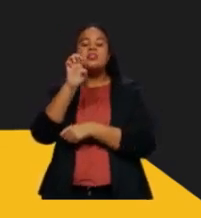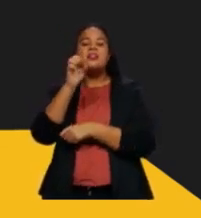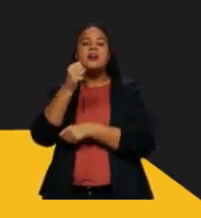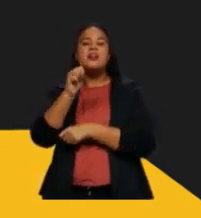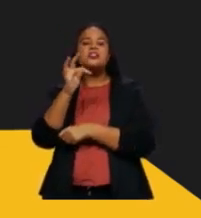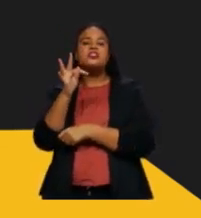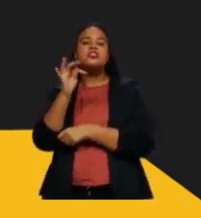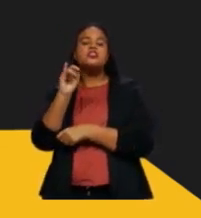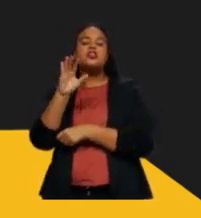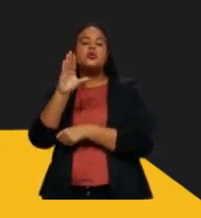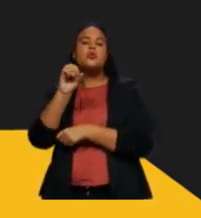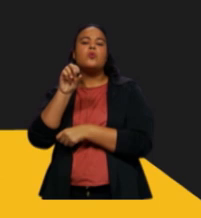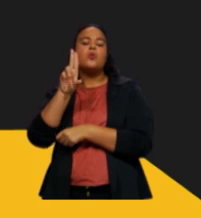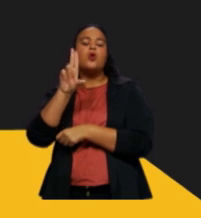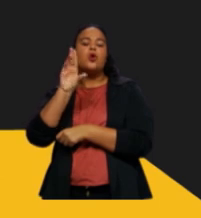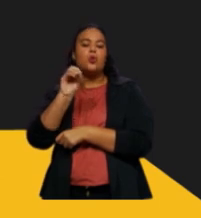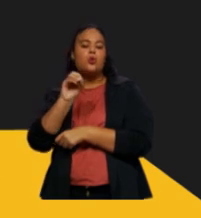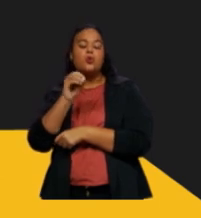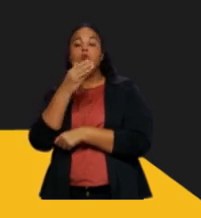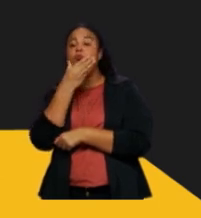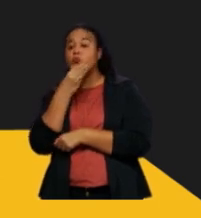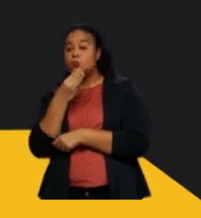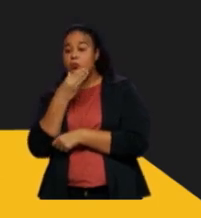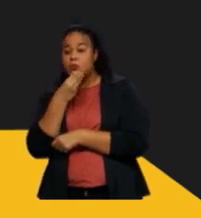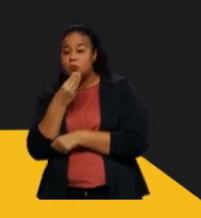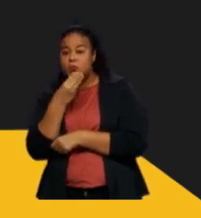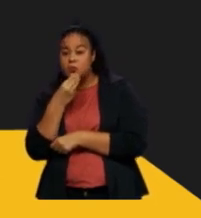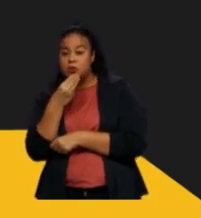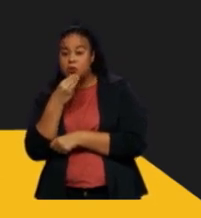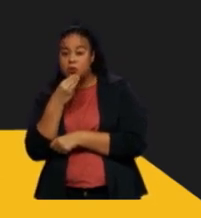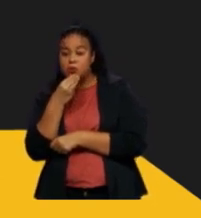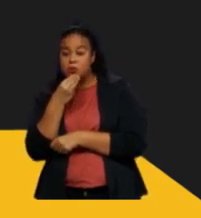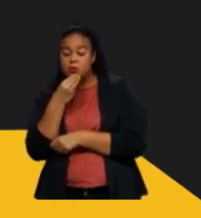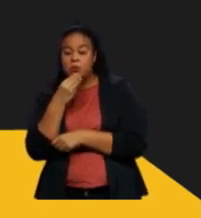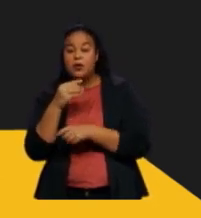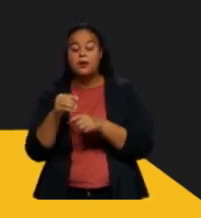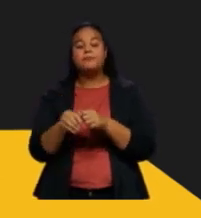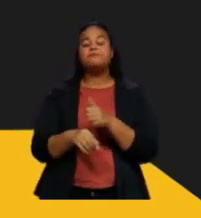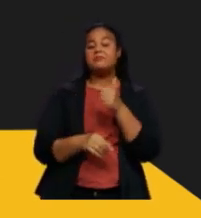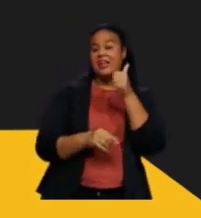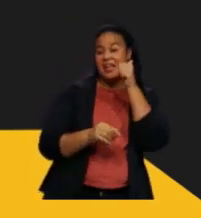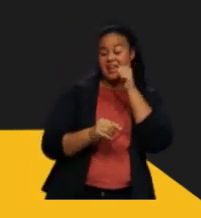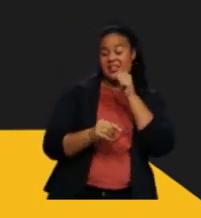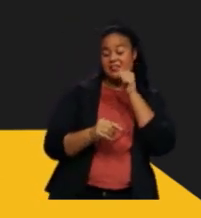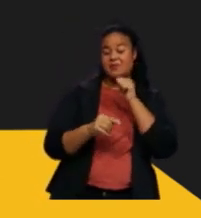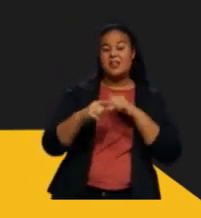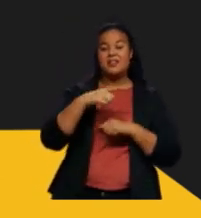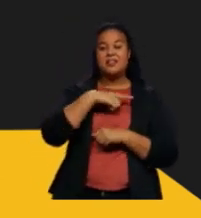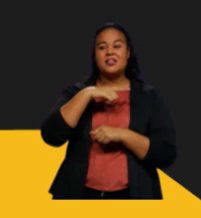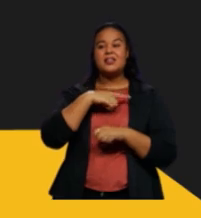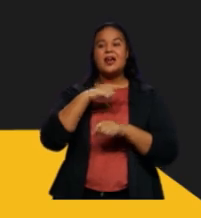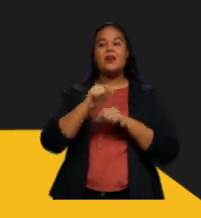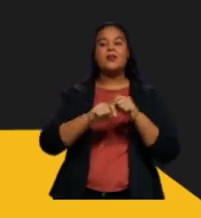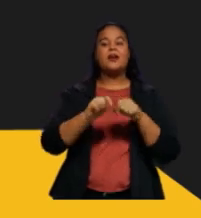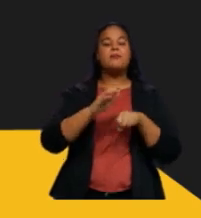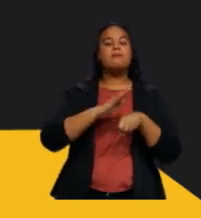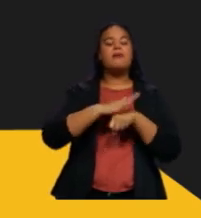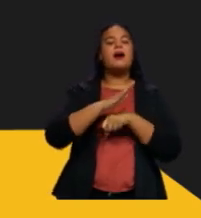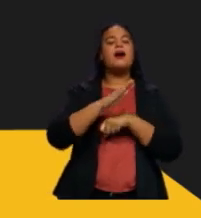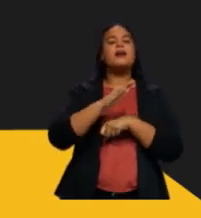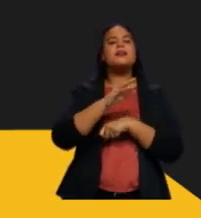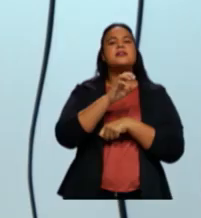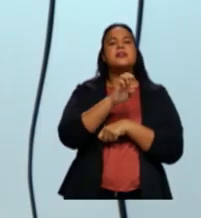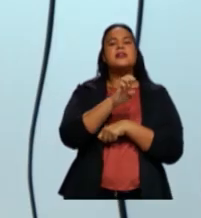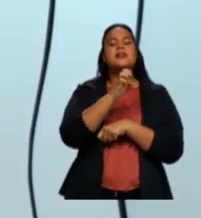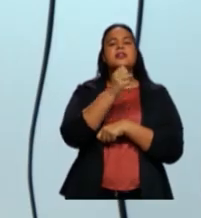As meninas, elas têm maior quantidade de estrogênio. Estrogênio é o hormônio feminino que vai